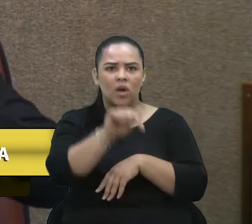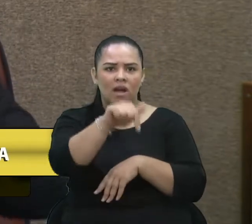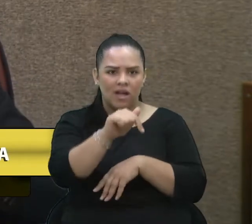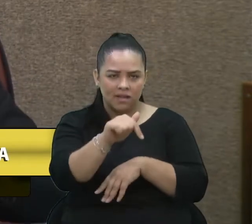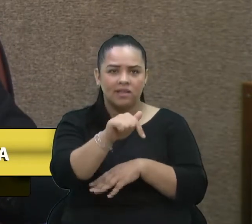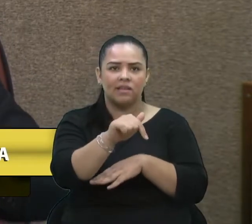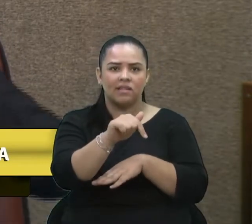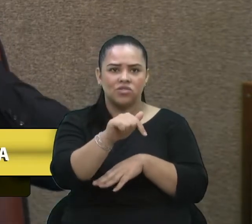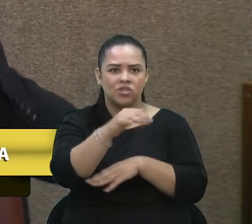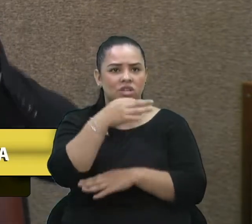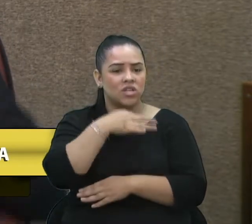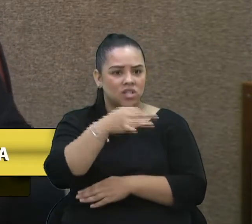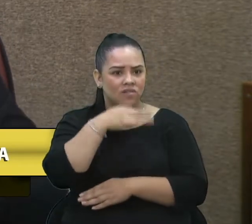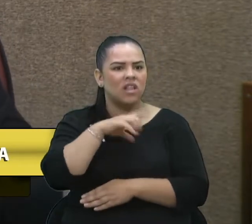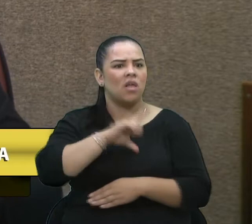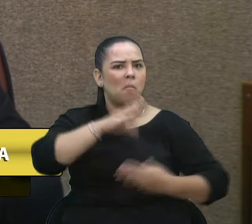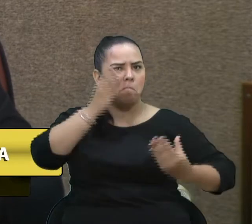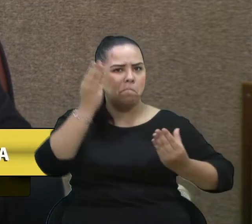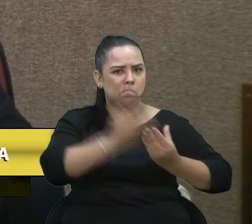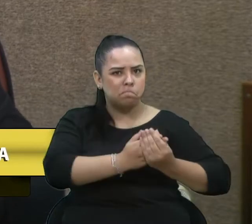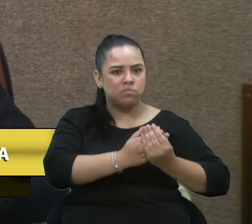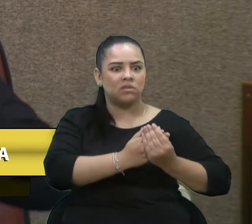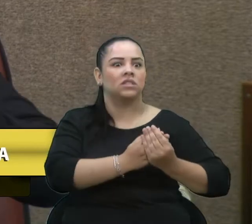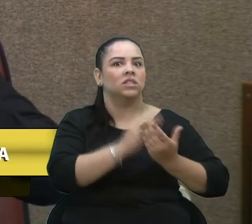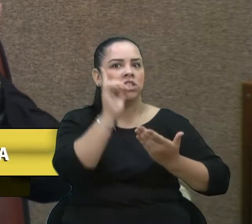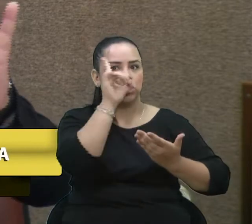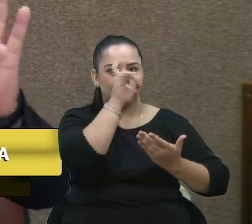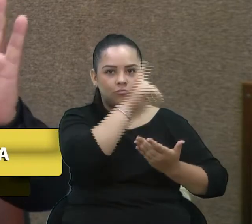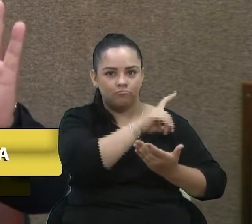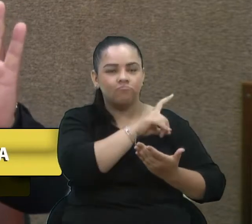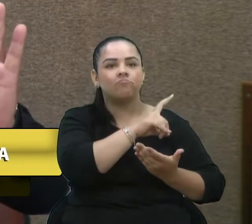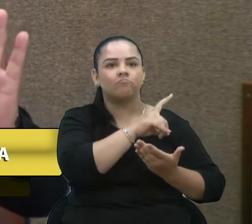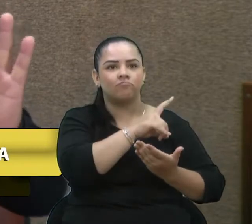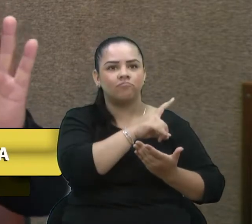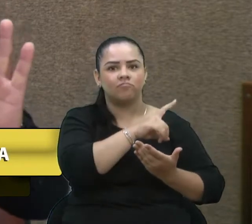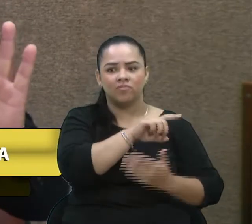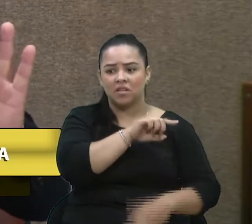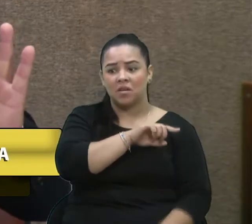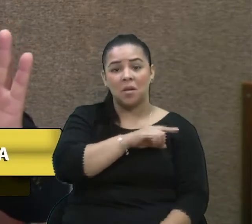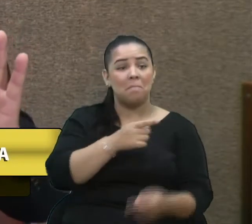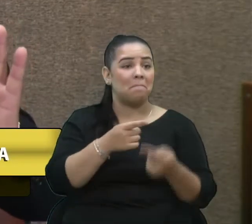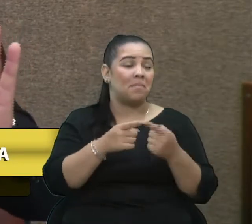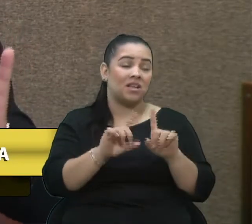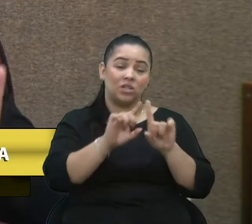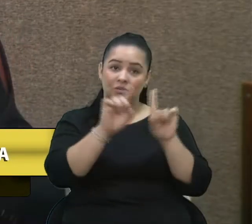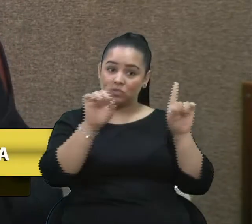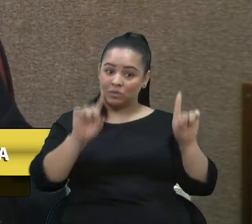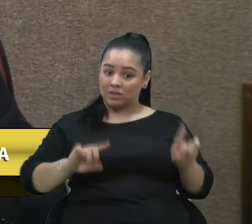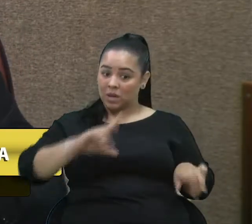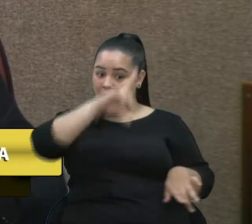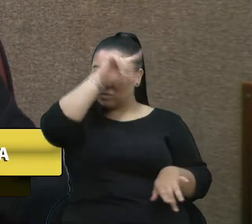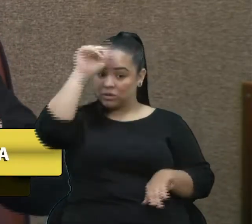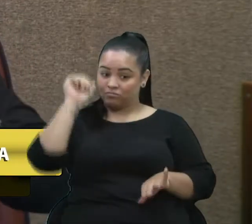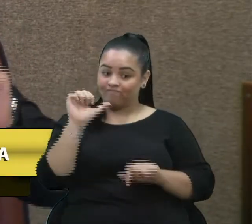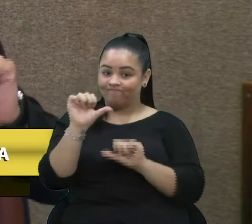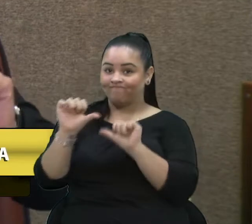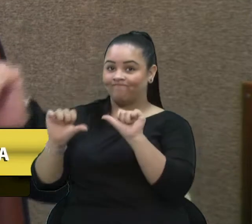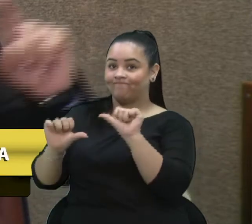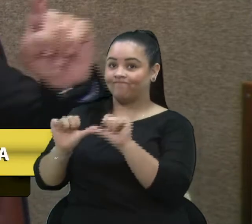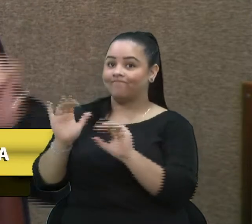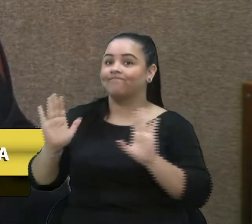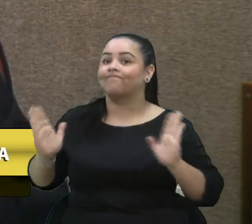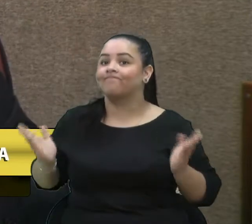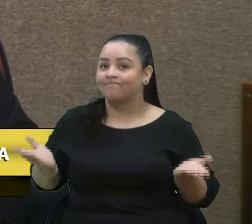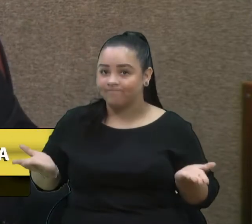um processo daqueles bem pesado. Mas como é um funcionário público, aí a coisa muda. Isso,